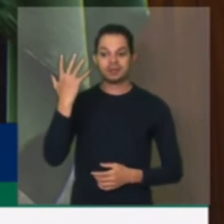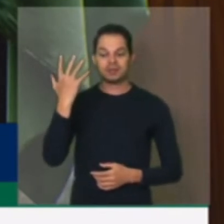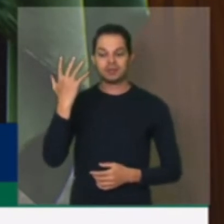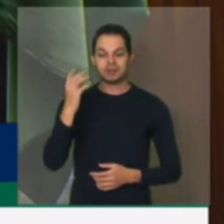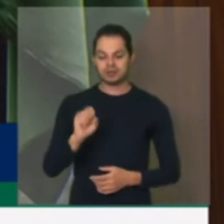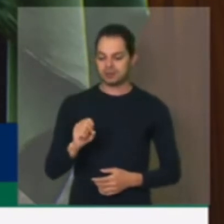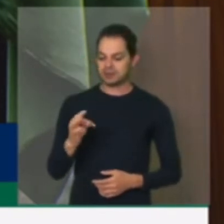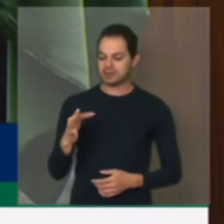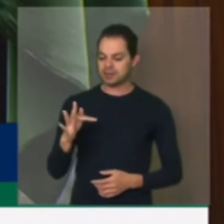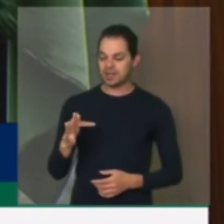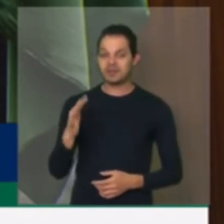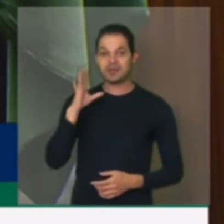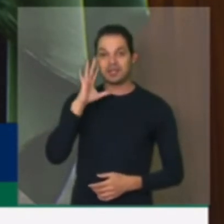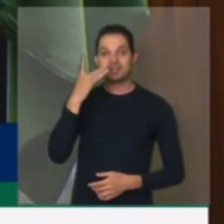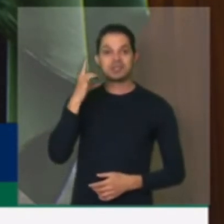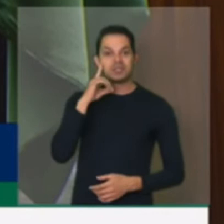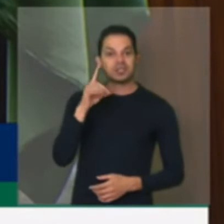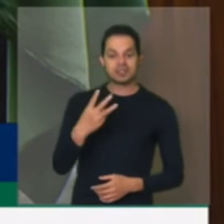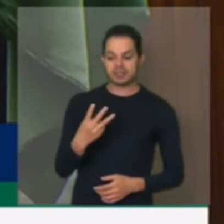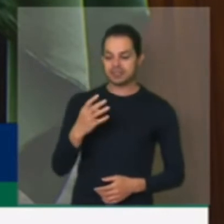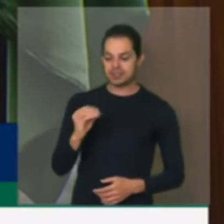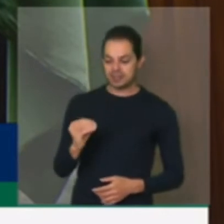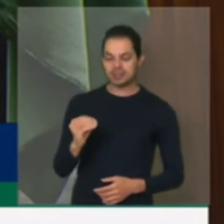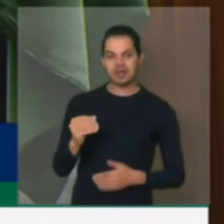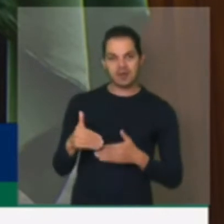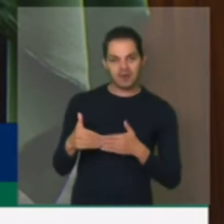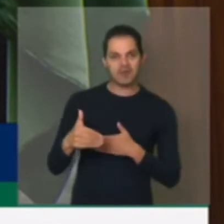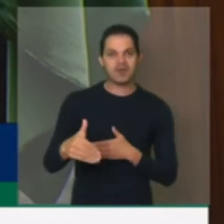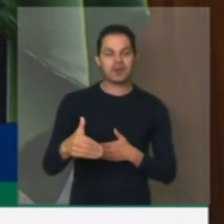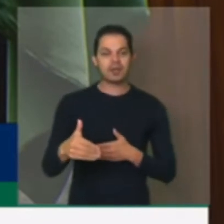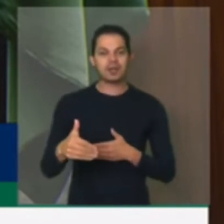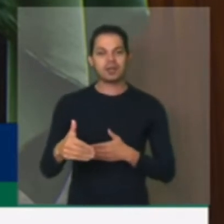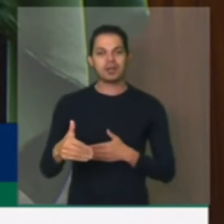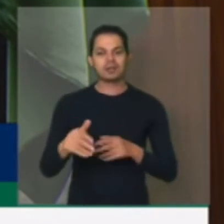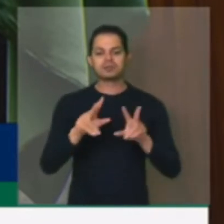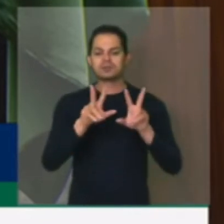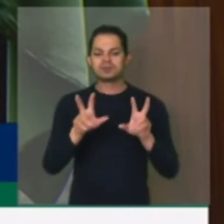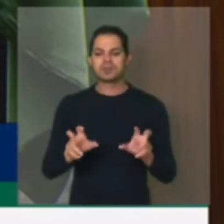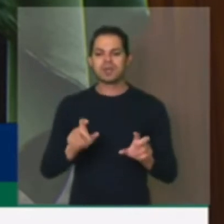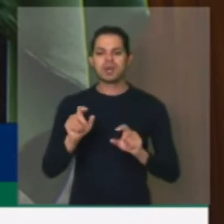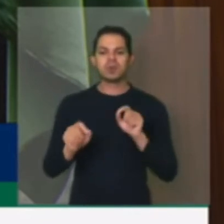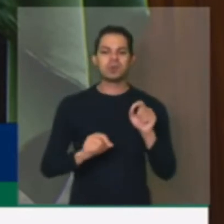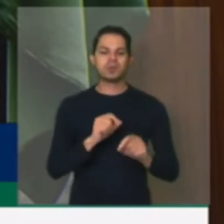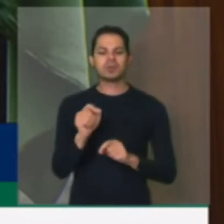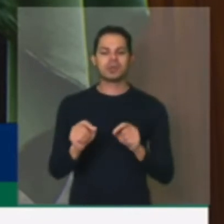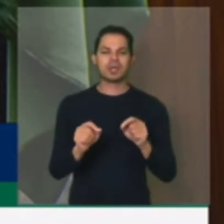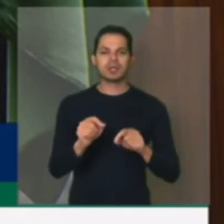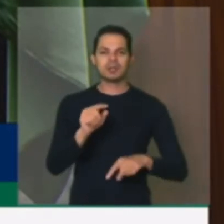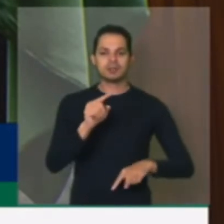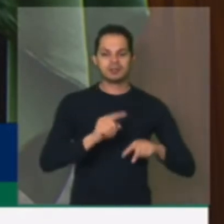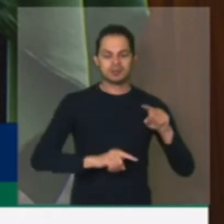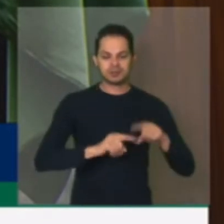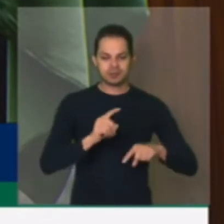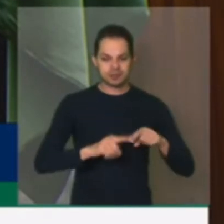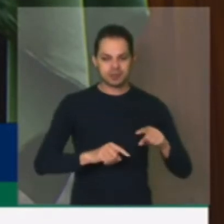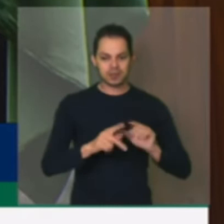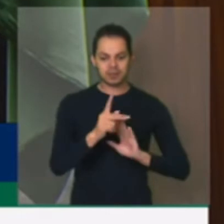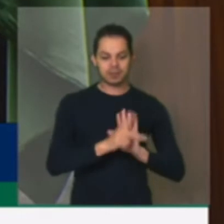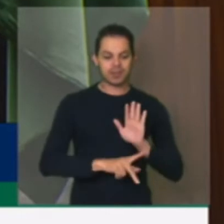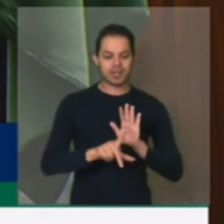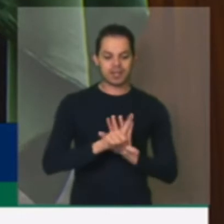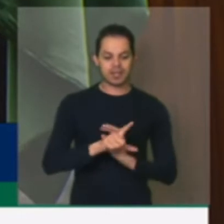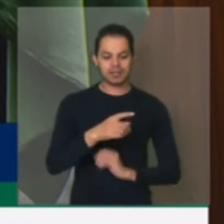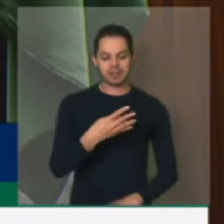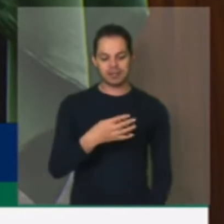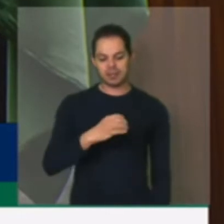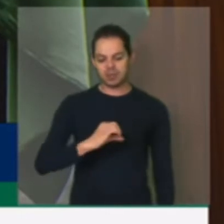STF no dia 30, que trata justamente de parte do objeto do PL